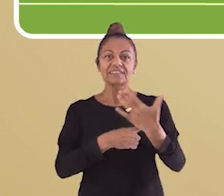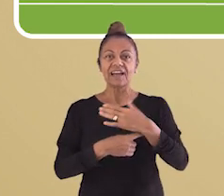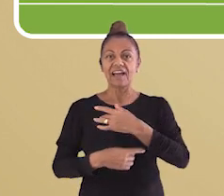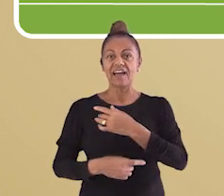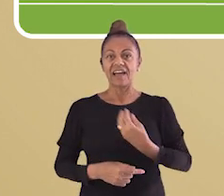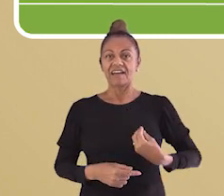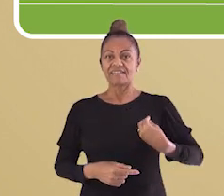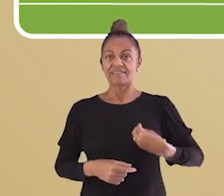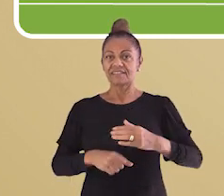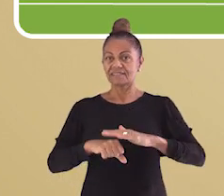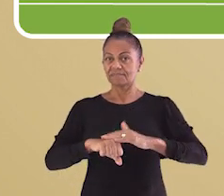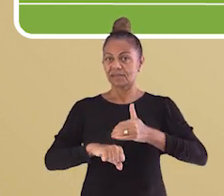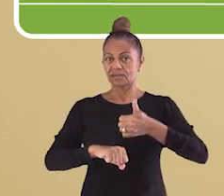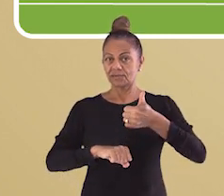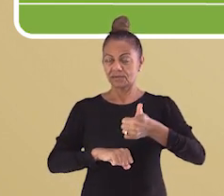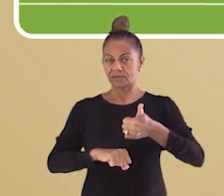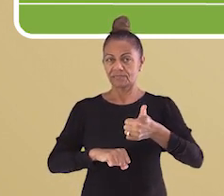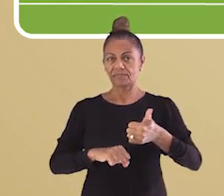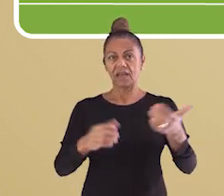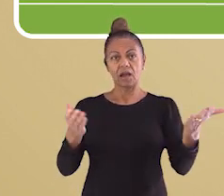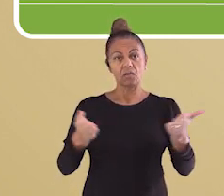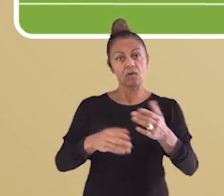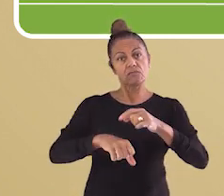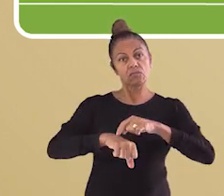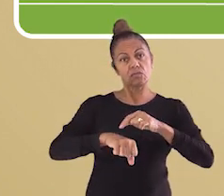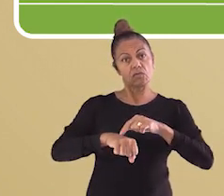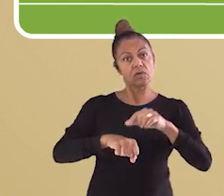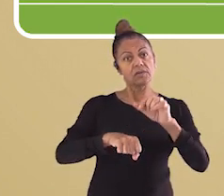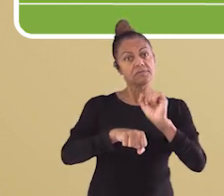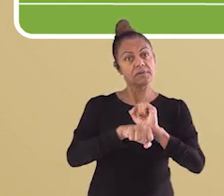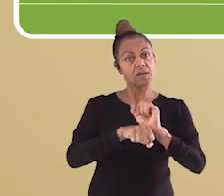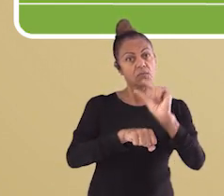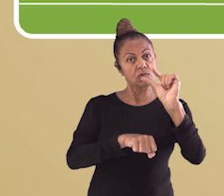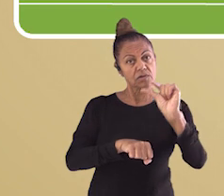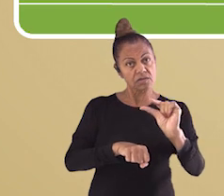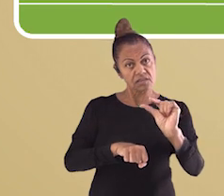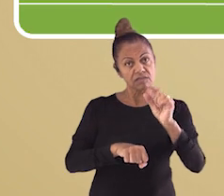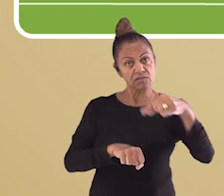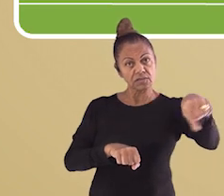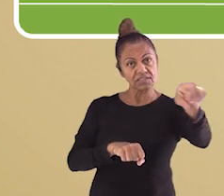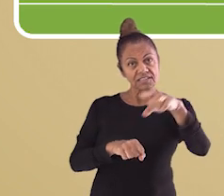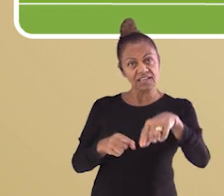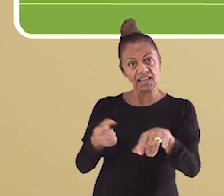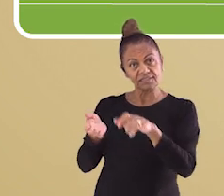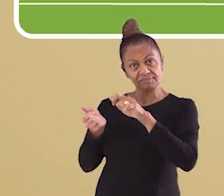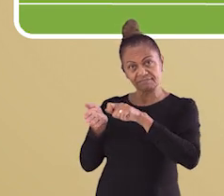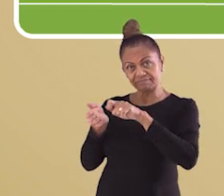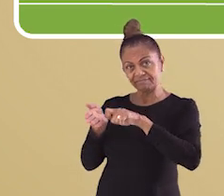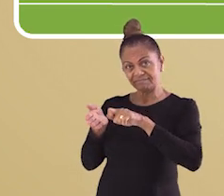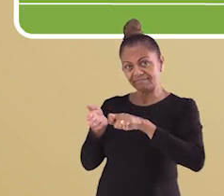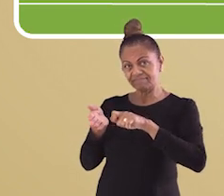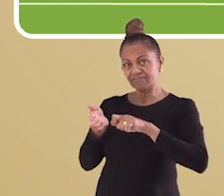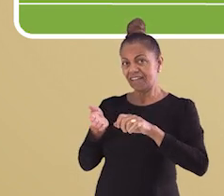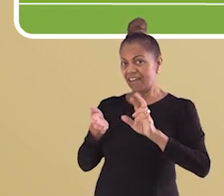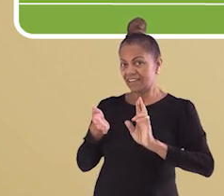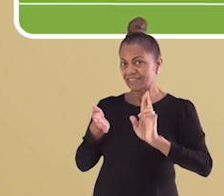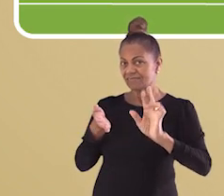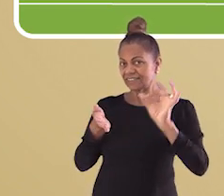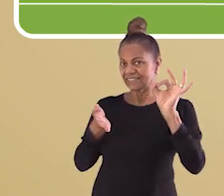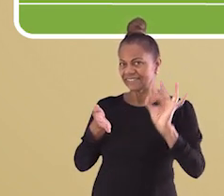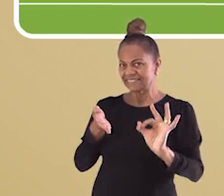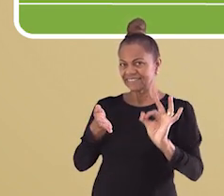terá vários nutrientes que te ajudarão a viver melhor. Agora eu vou dar um tempo para que vocês corrijam e vamos relembrar o que a gente aprendeu.